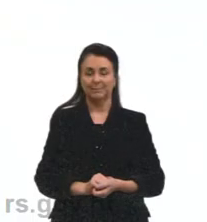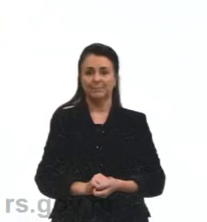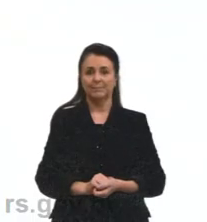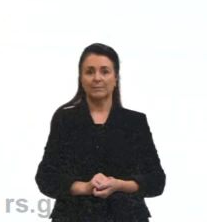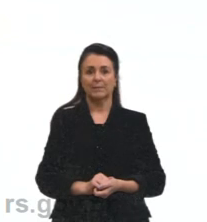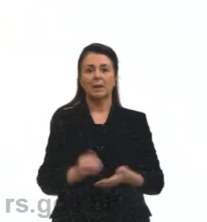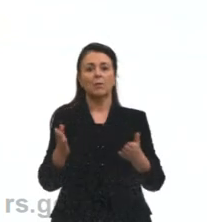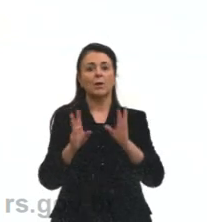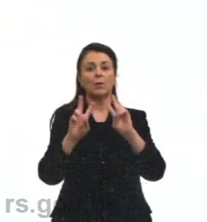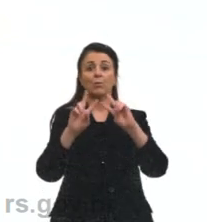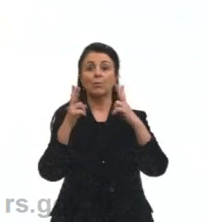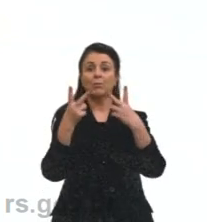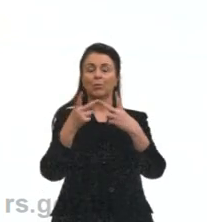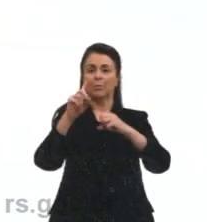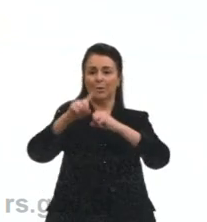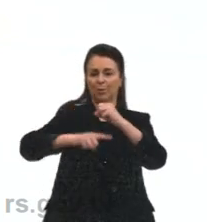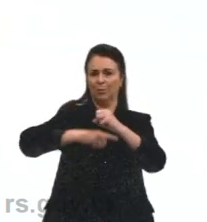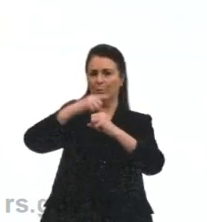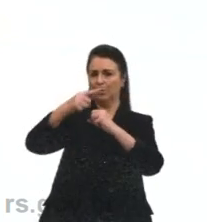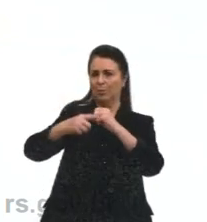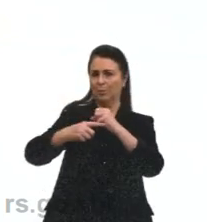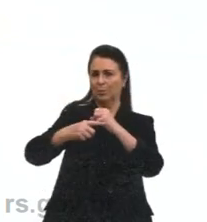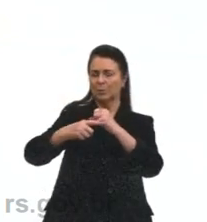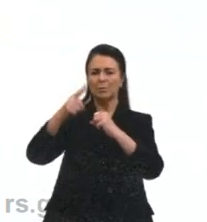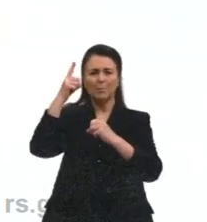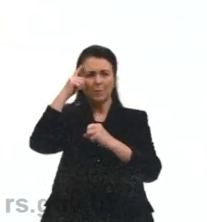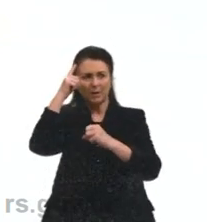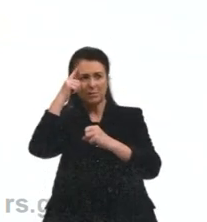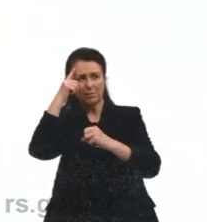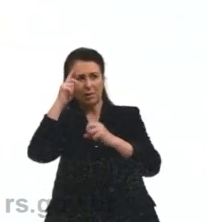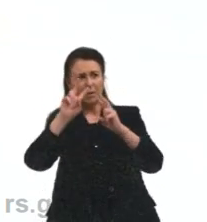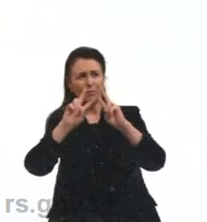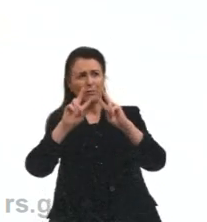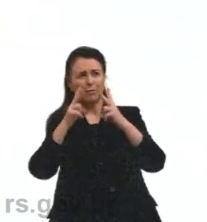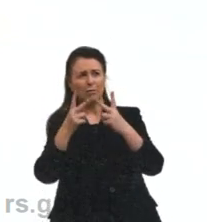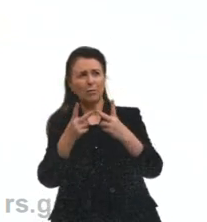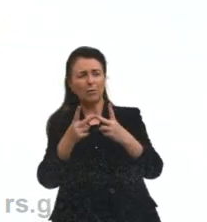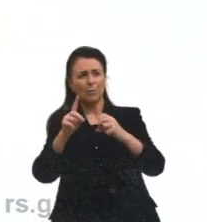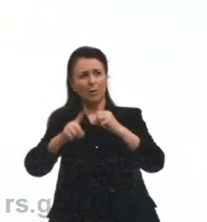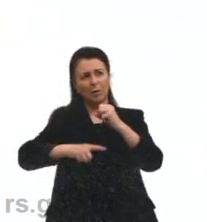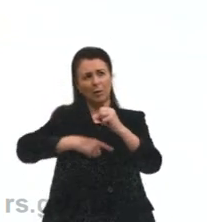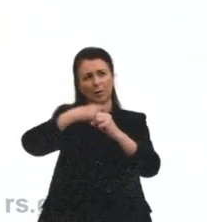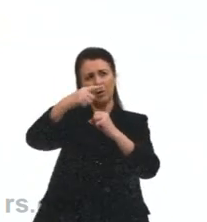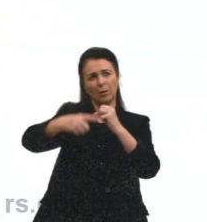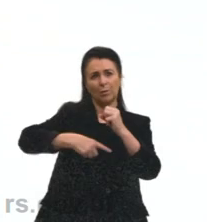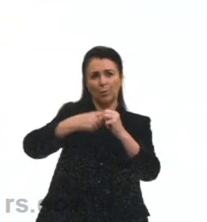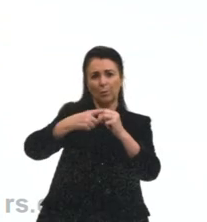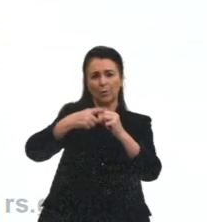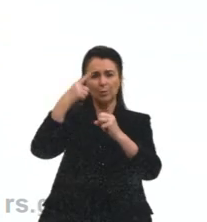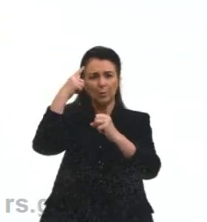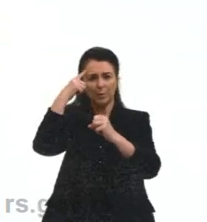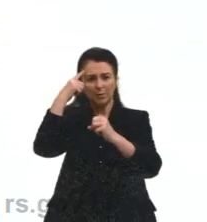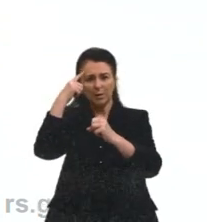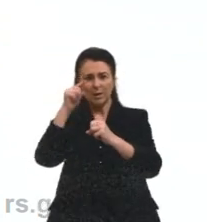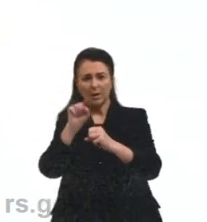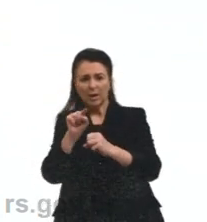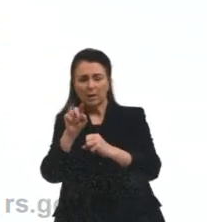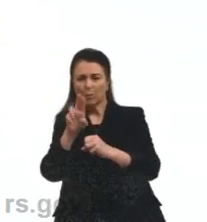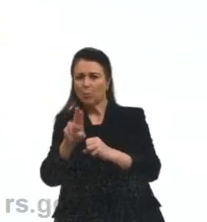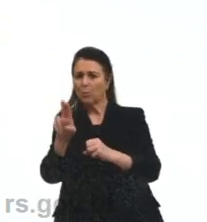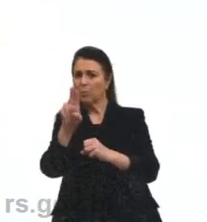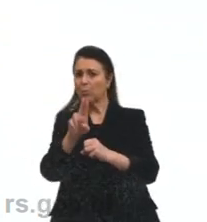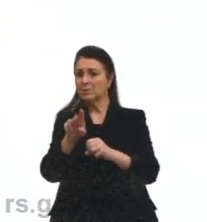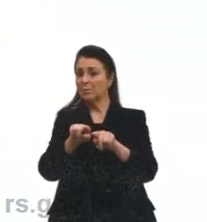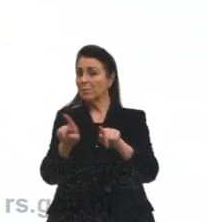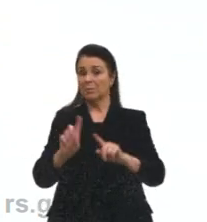e o volume atômico quando a gente pensa em volume atômico A gente já pensa que é o volume que um átomo ocupa né mas